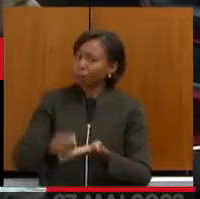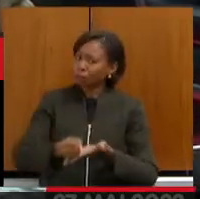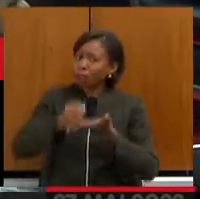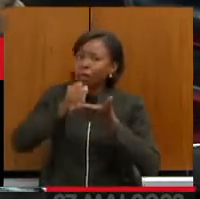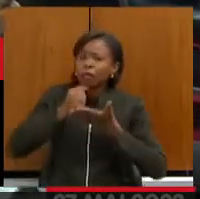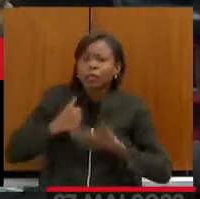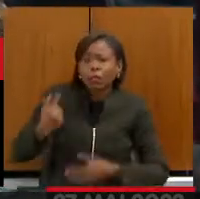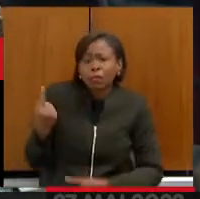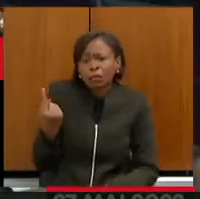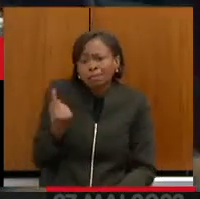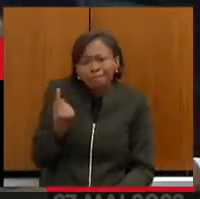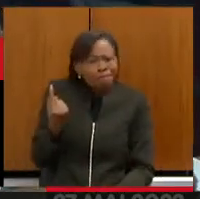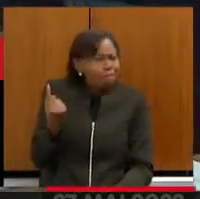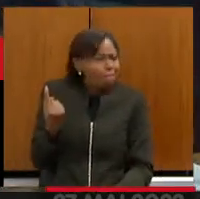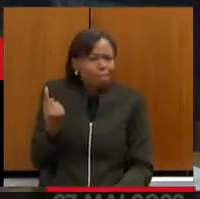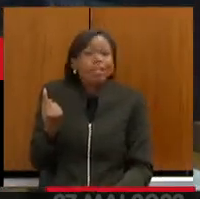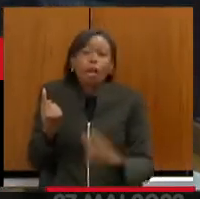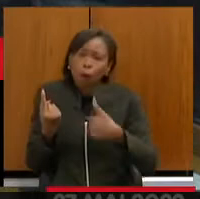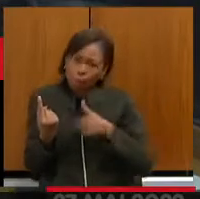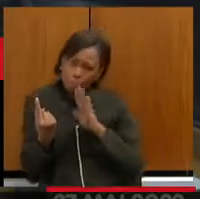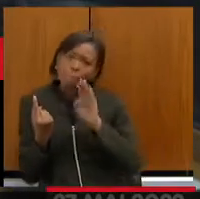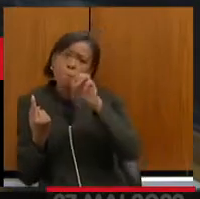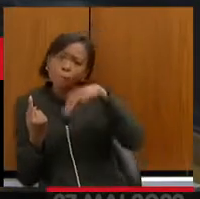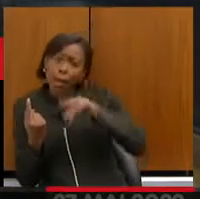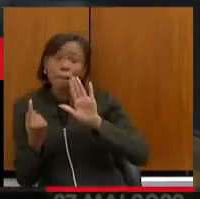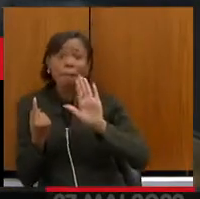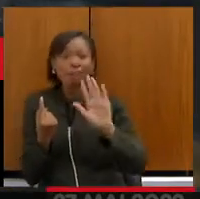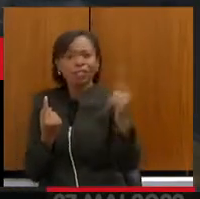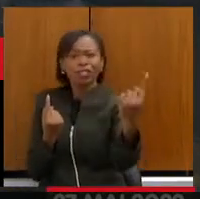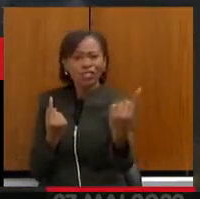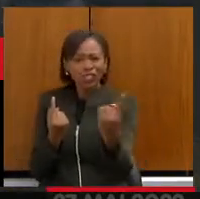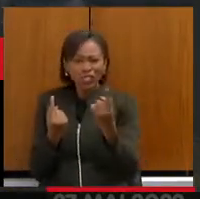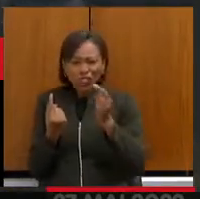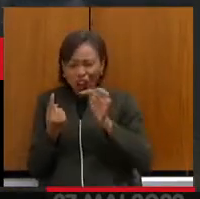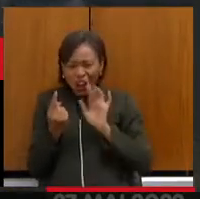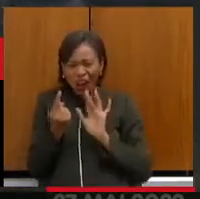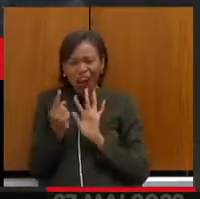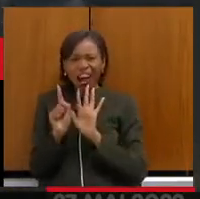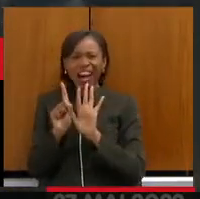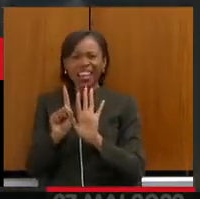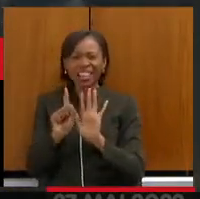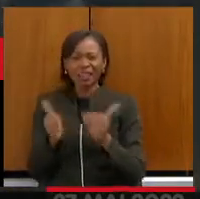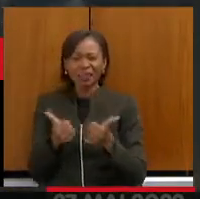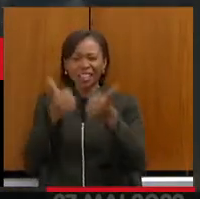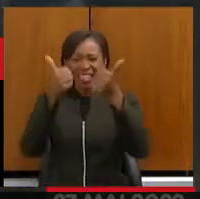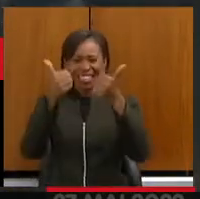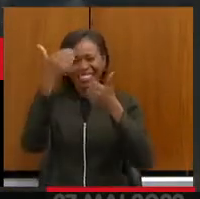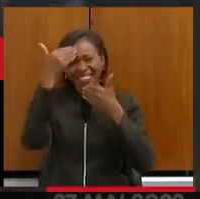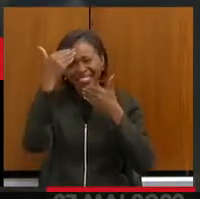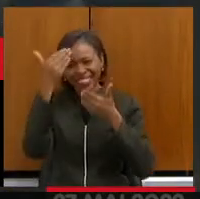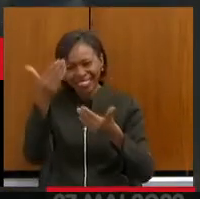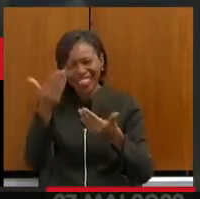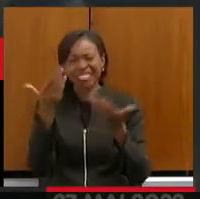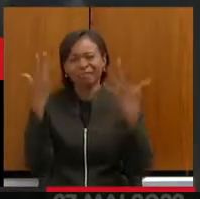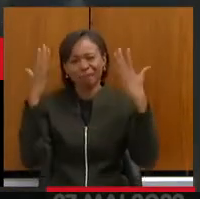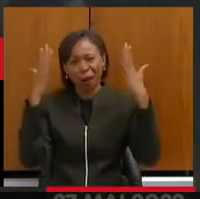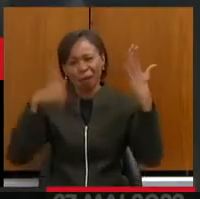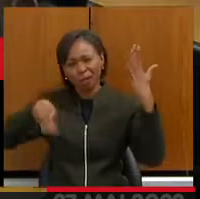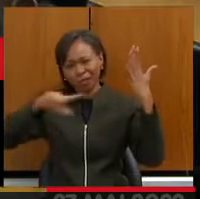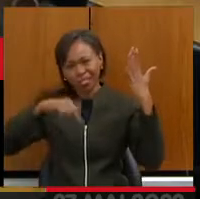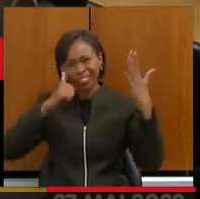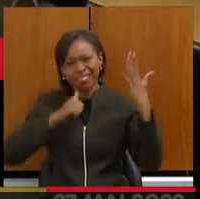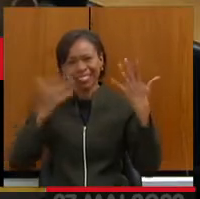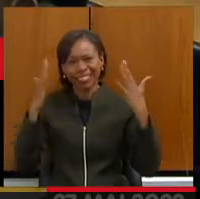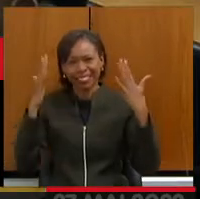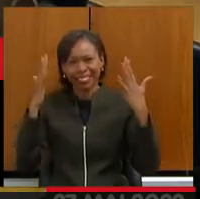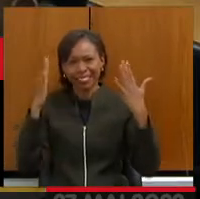eu sozinha ando bem mas com vocês andando melhor brigada gente palmas para nós